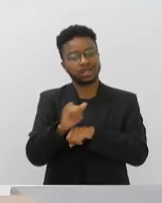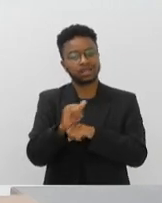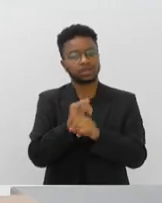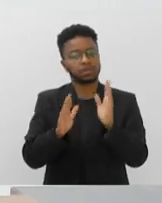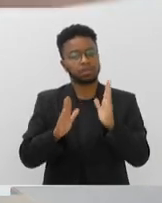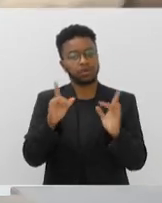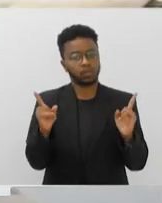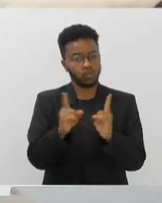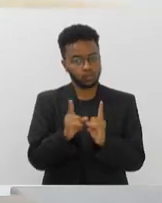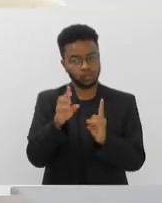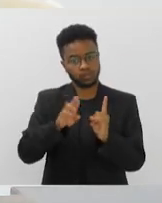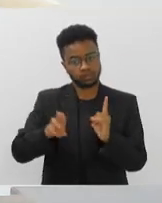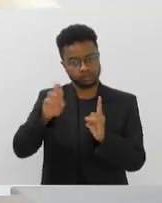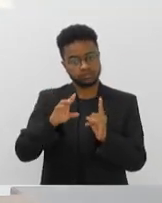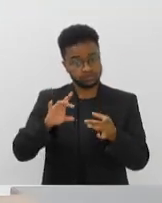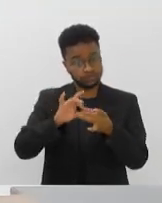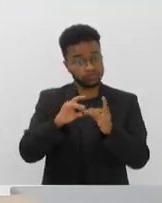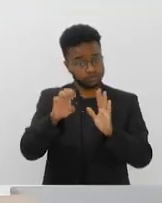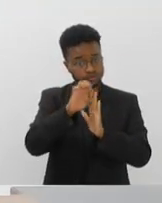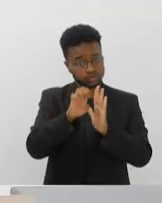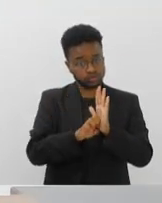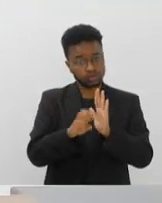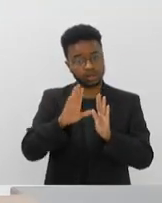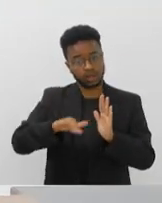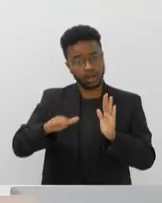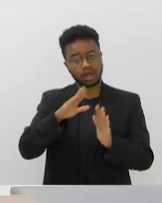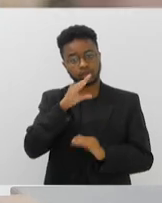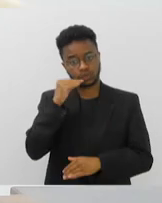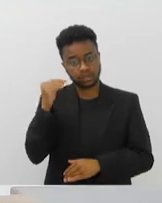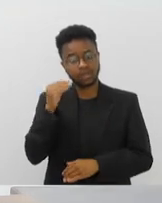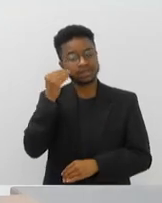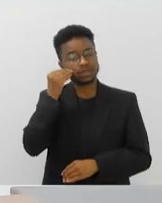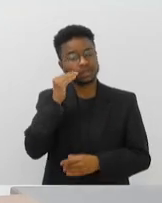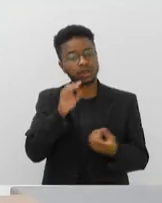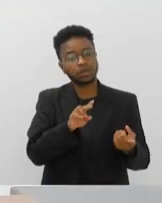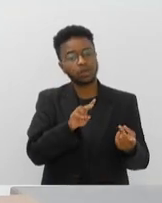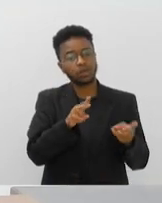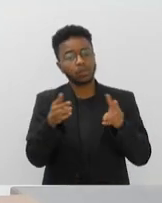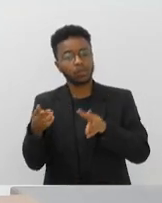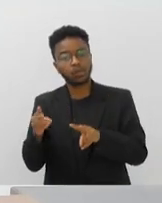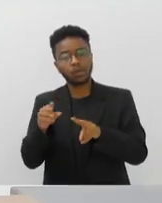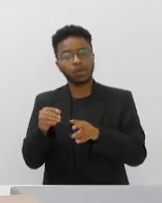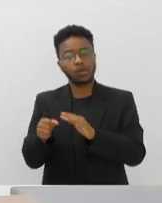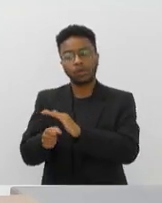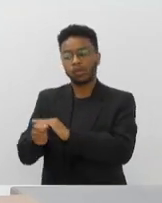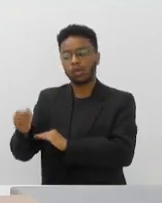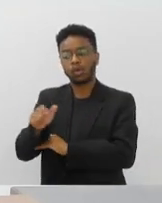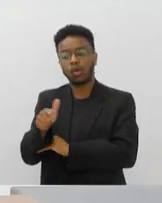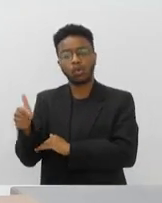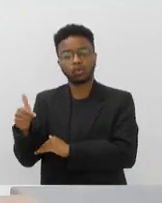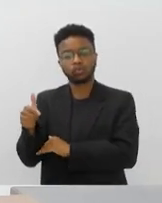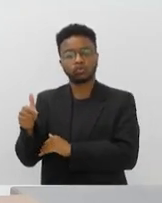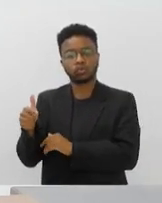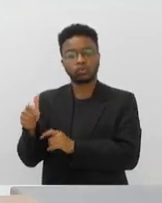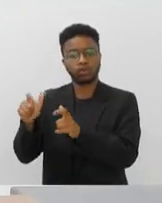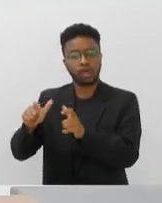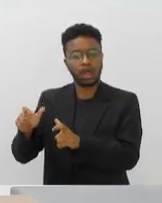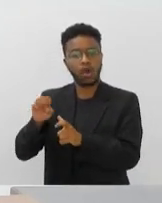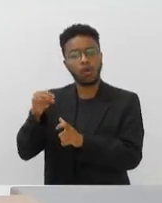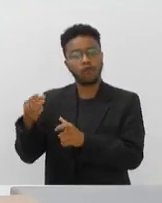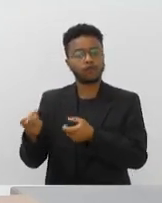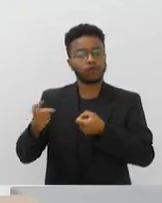utilizada tá lá no Estatuto da Criança e Adolescente como transição para reintegração ou colocação em família substituta e eu ainda defendo mais